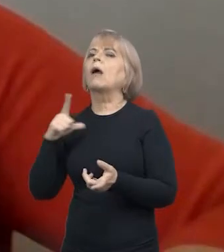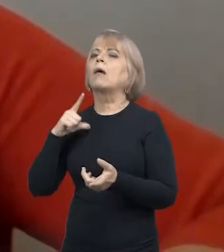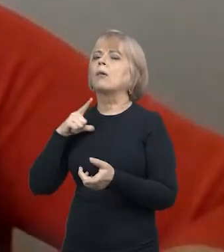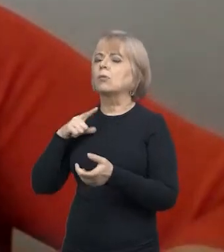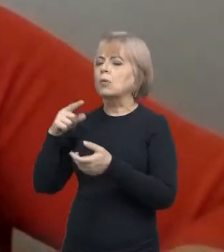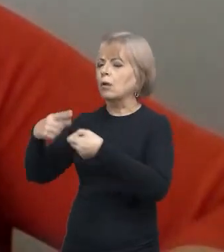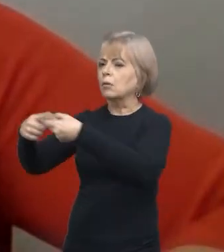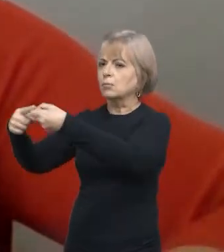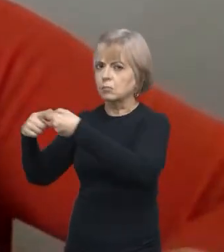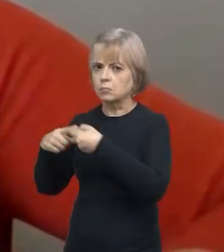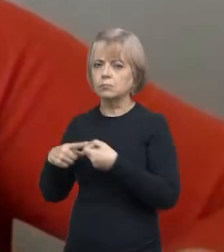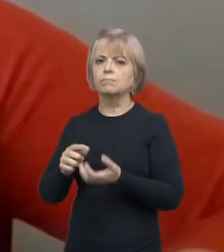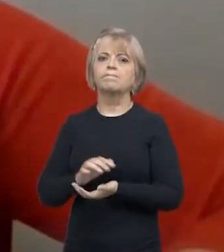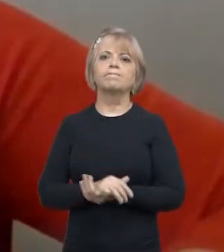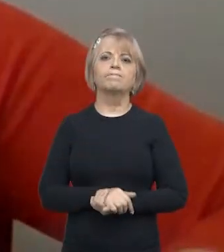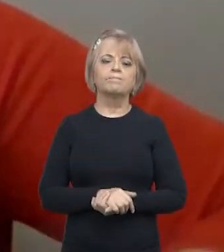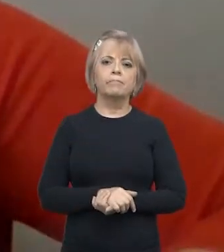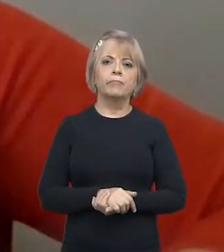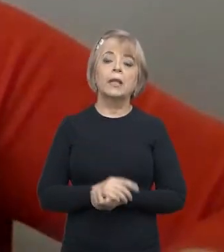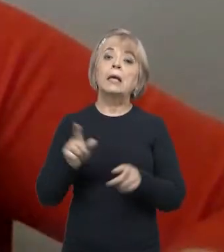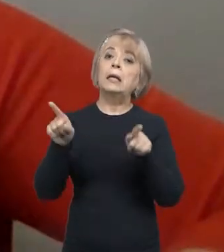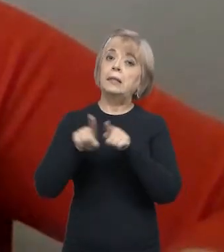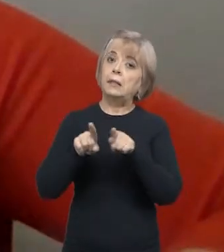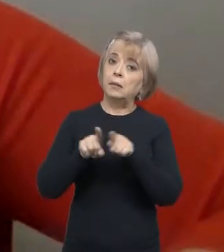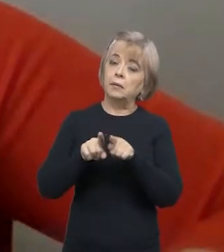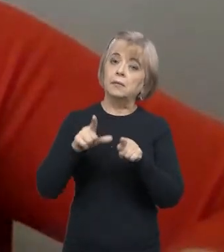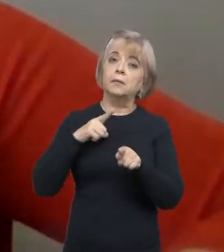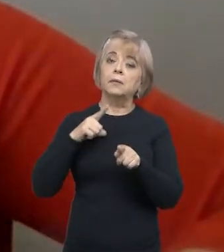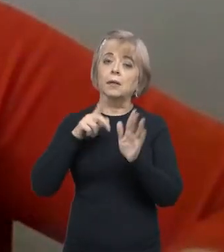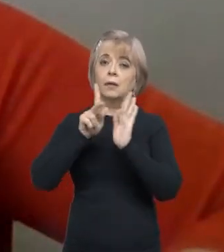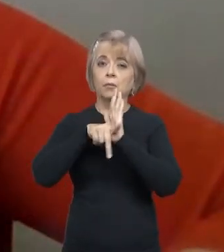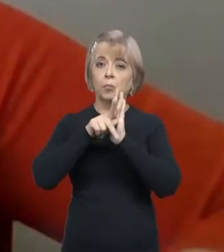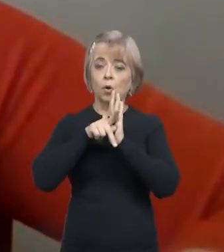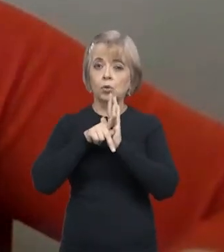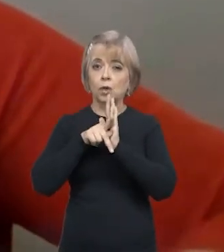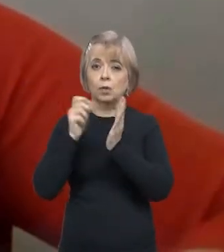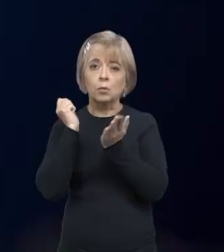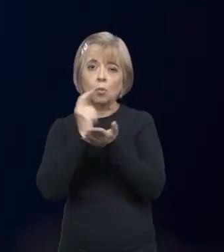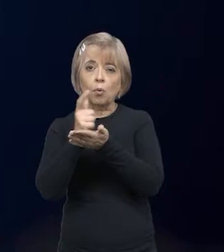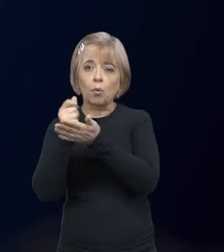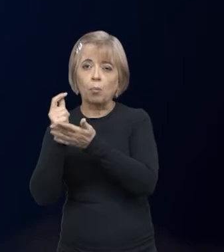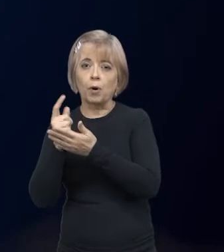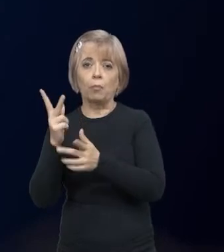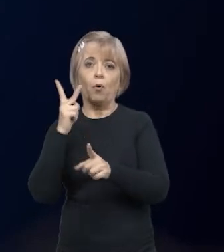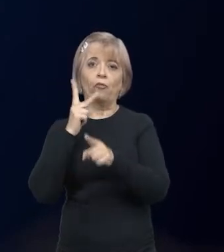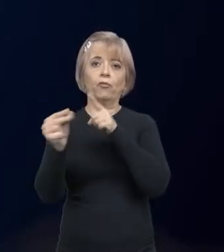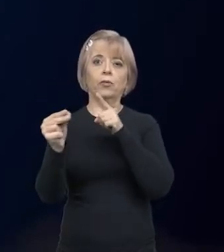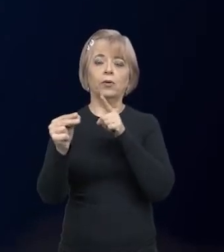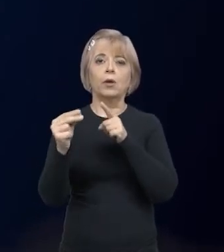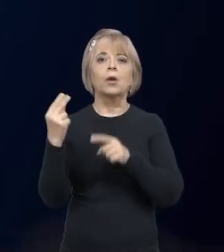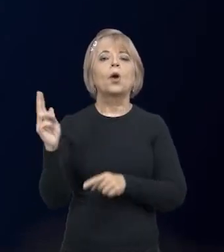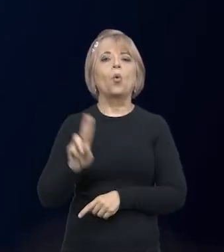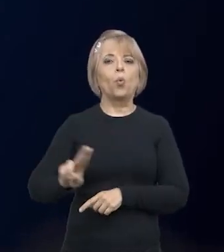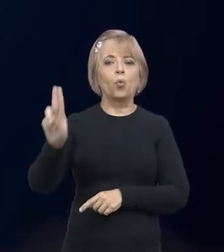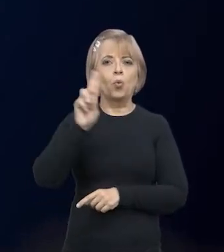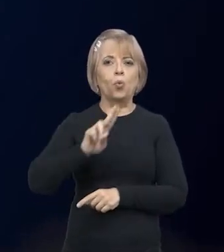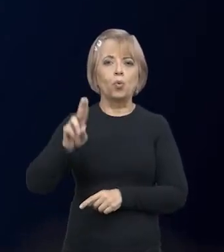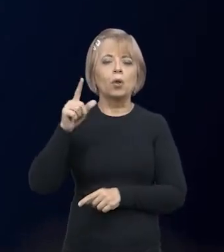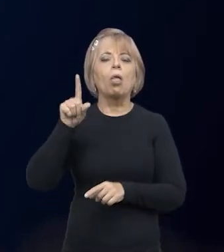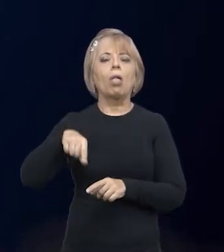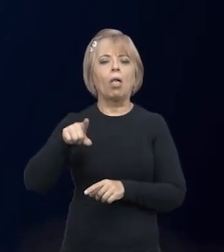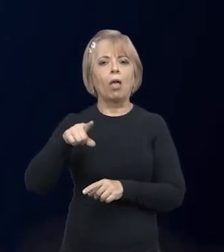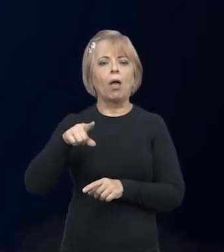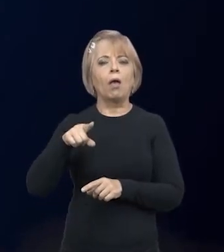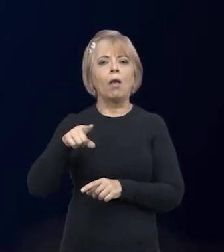determinado município. Nós também temos o projeto Consumidor Vencedor, que é muito útil para o promotor de justiça, é um banco de